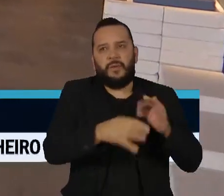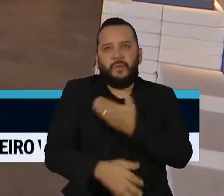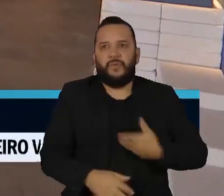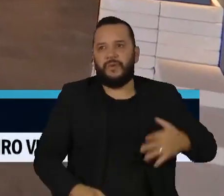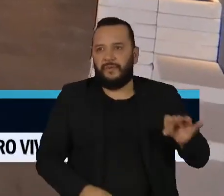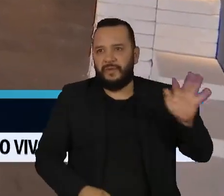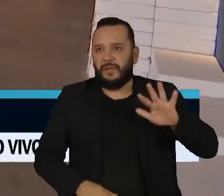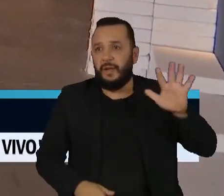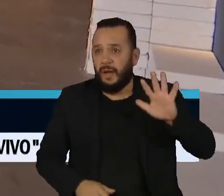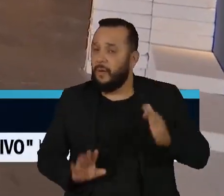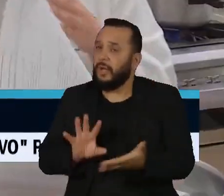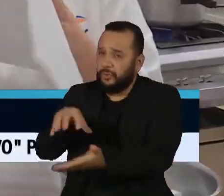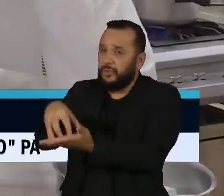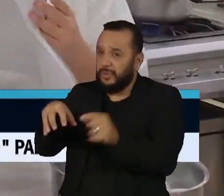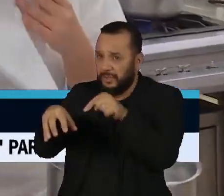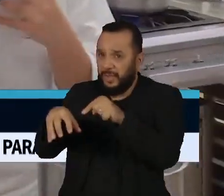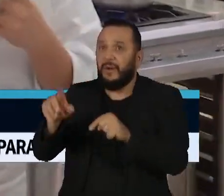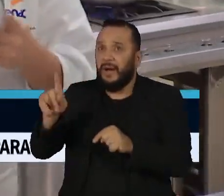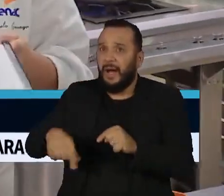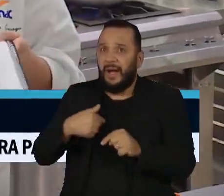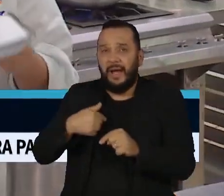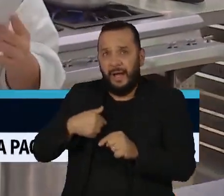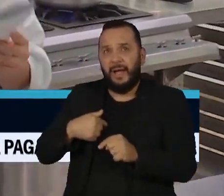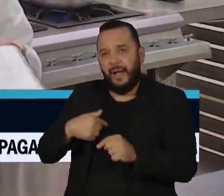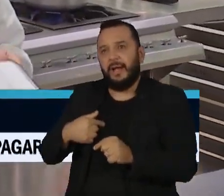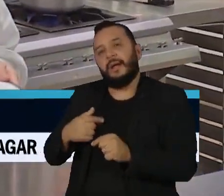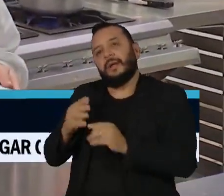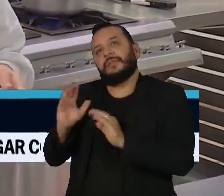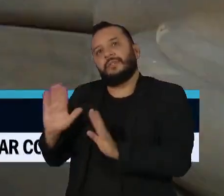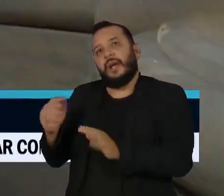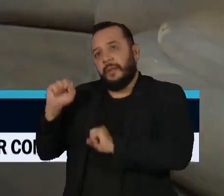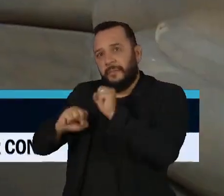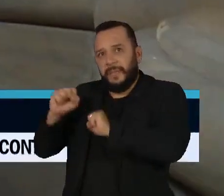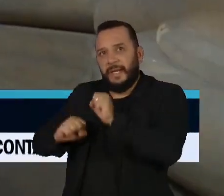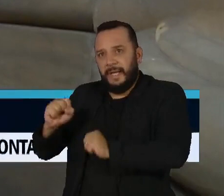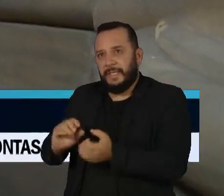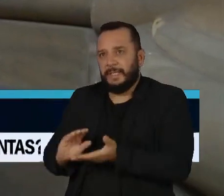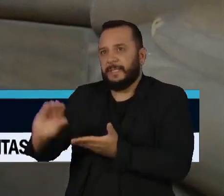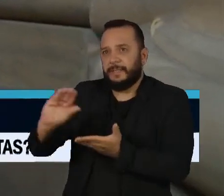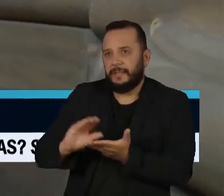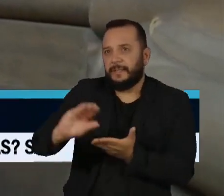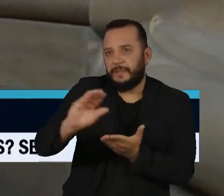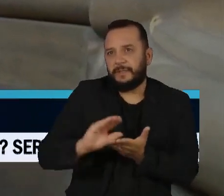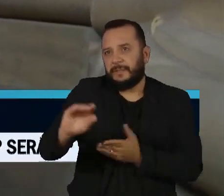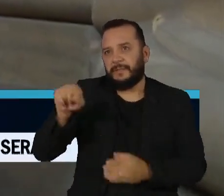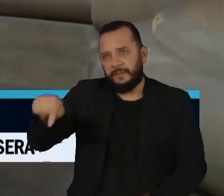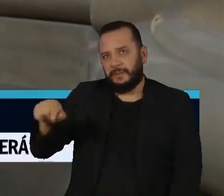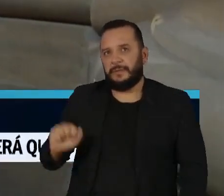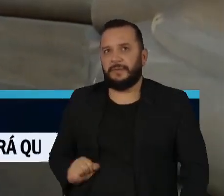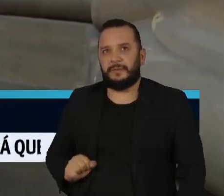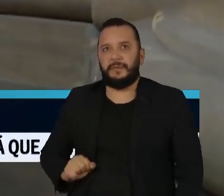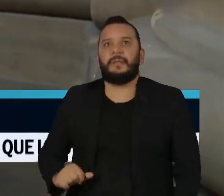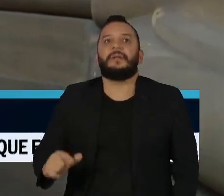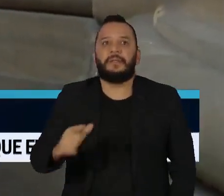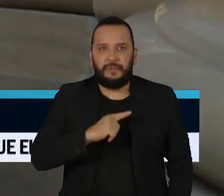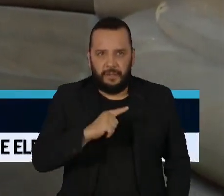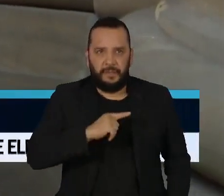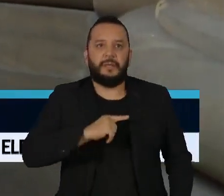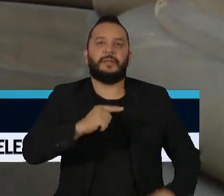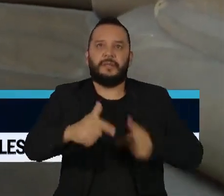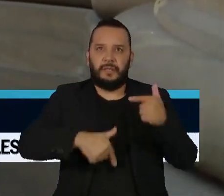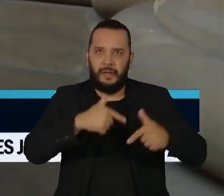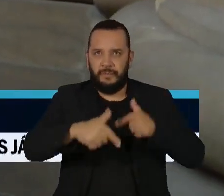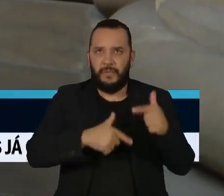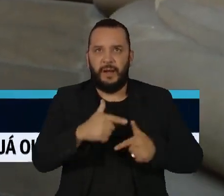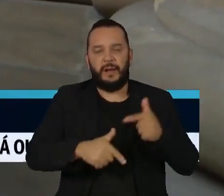As instituições são mantidas por contribuições fiscais de empresas. Nós temos uma série de serviços